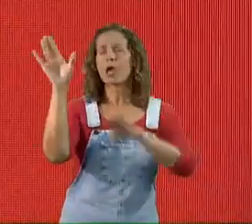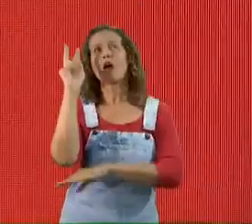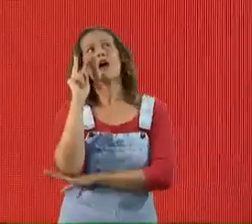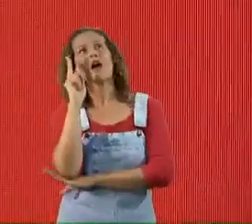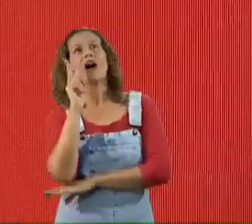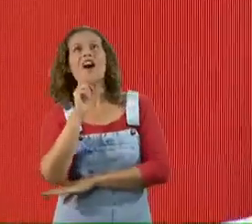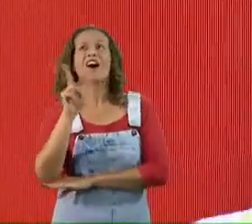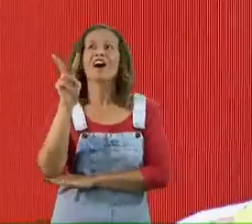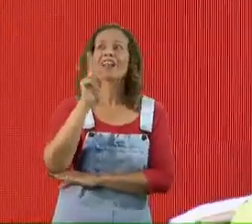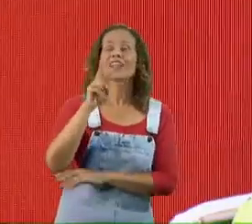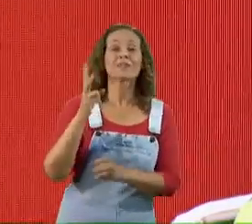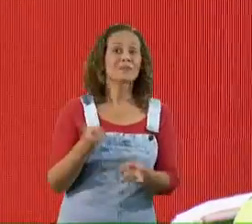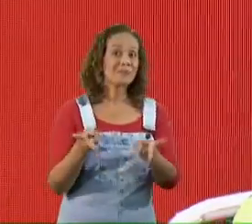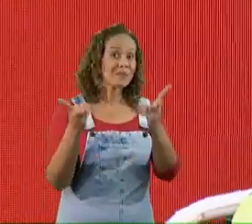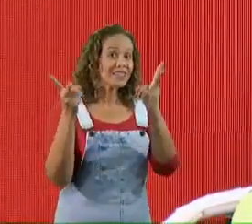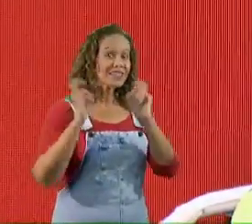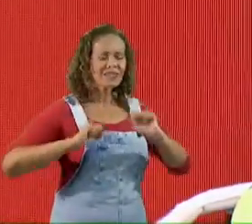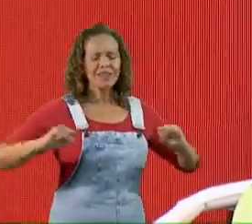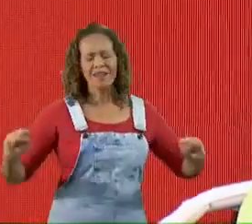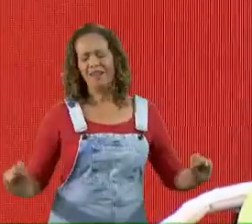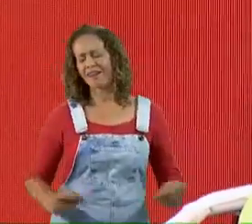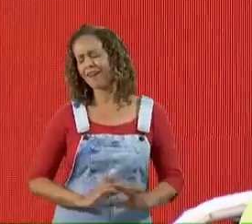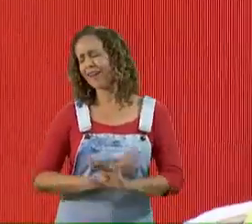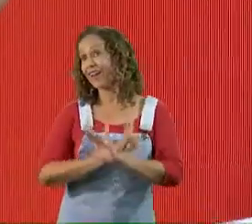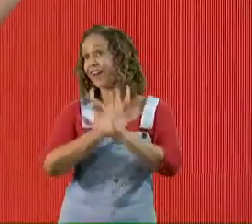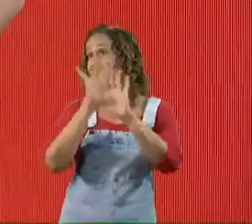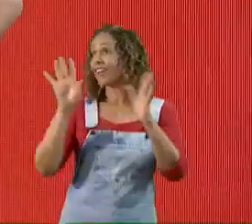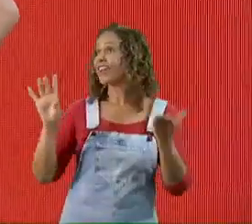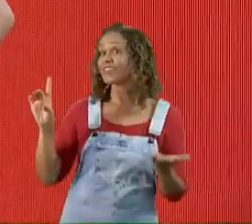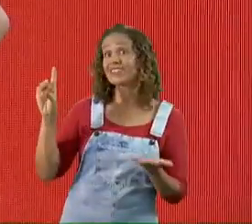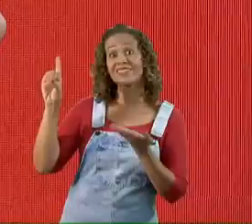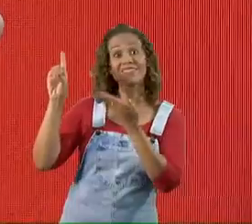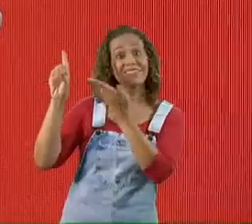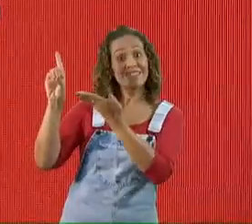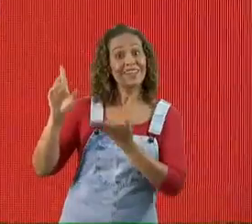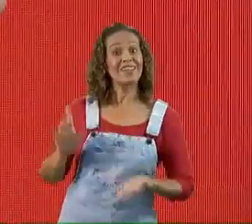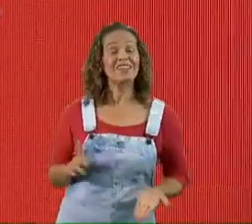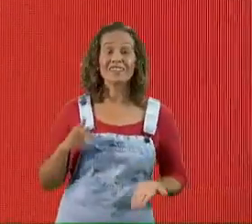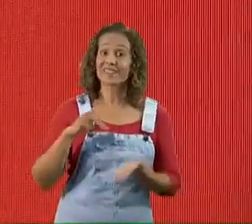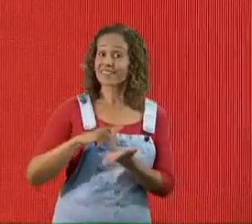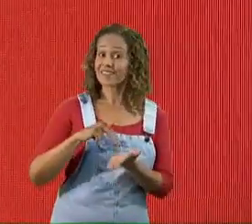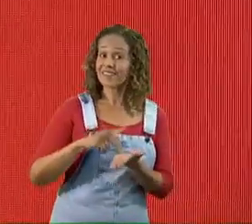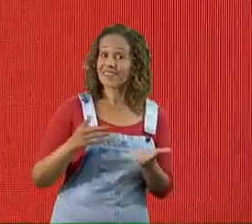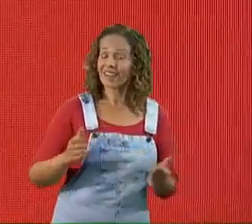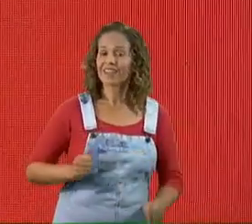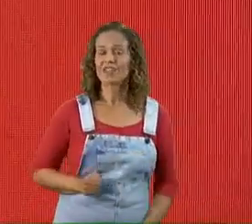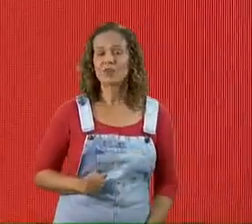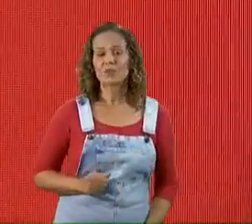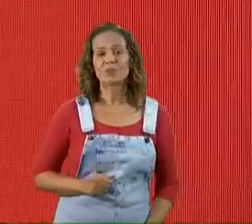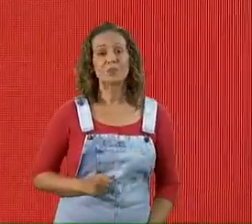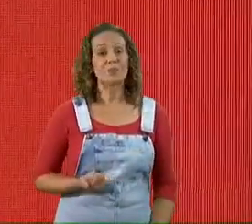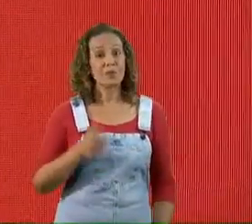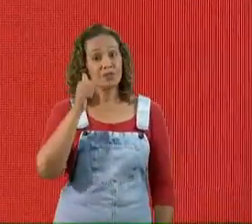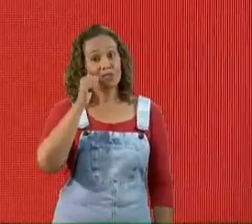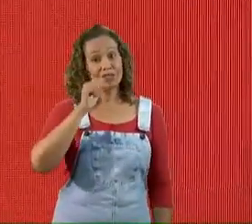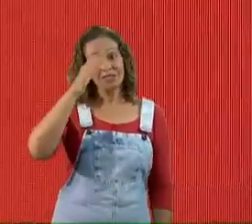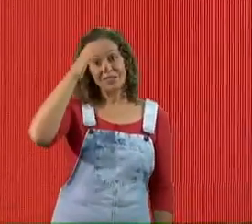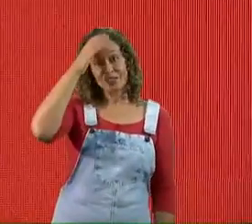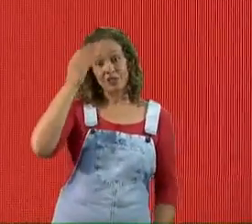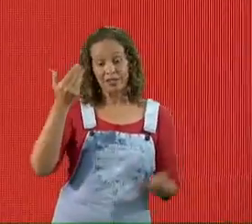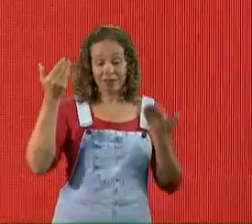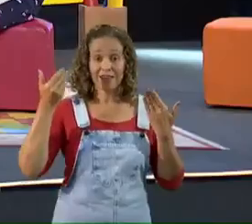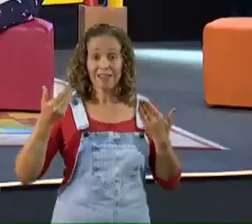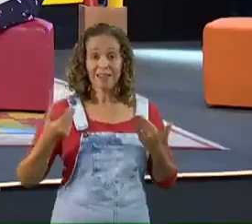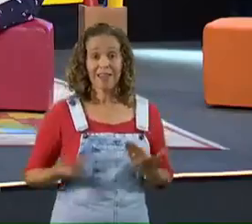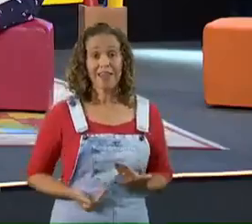e perceber a glória desse Deus. É verdade. A tia Marcele está com um bebezinho aqui